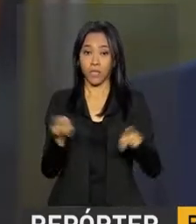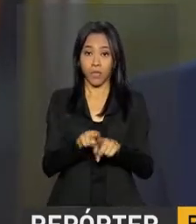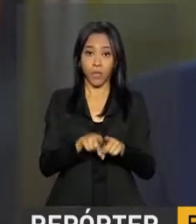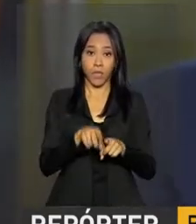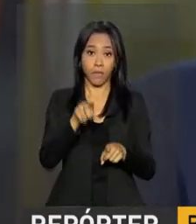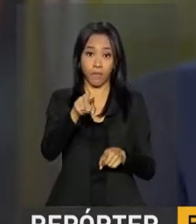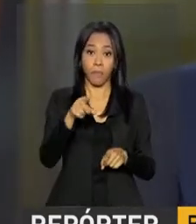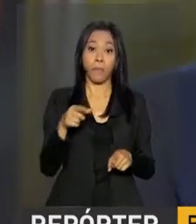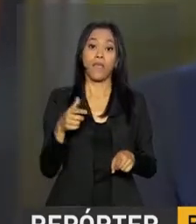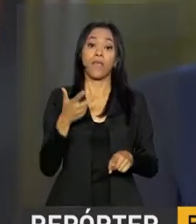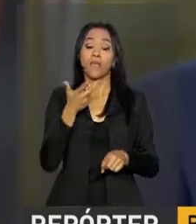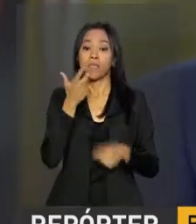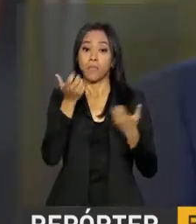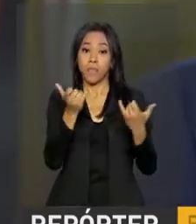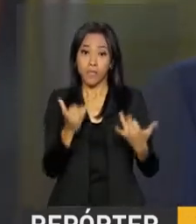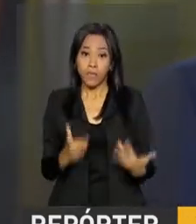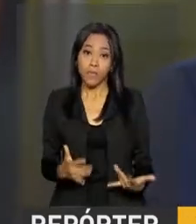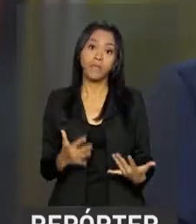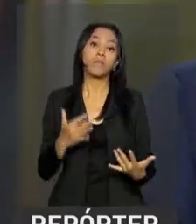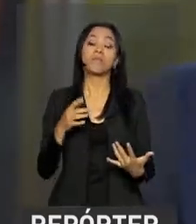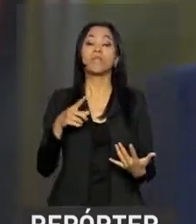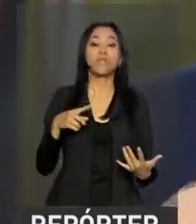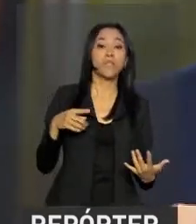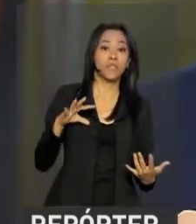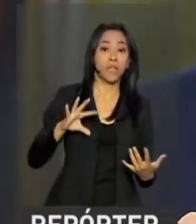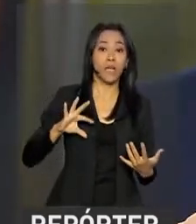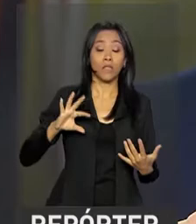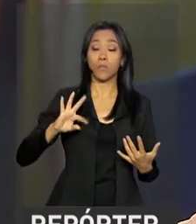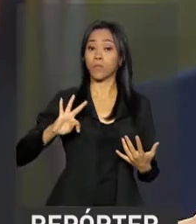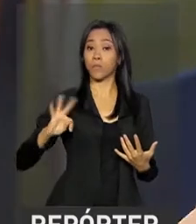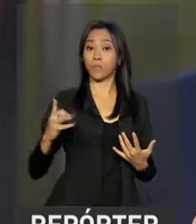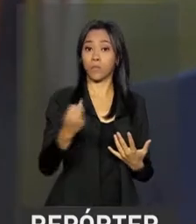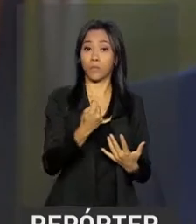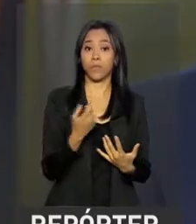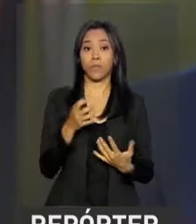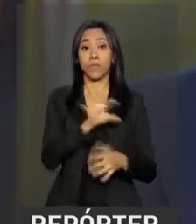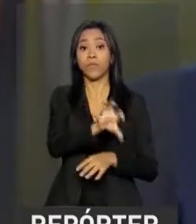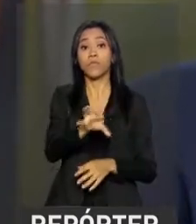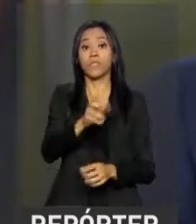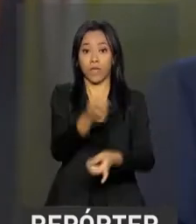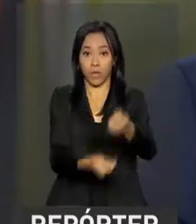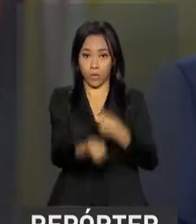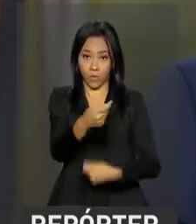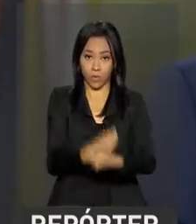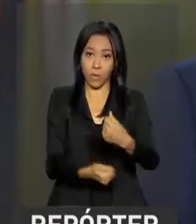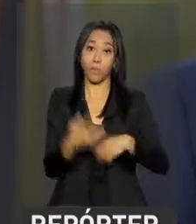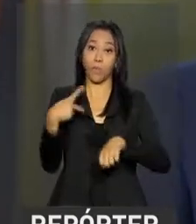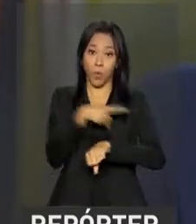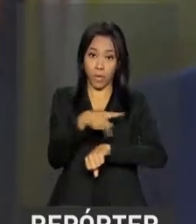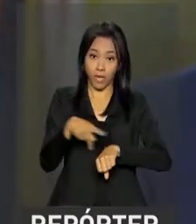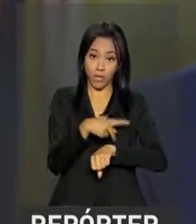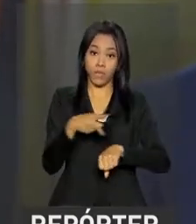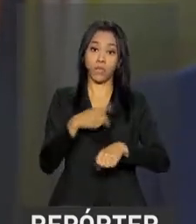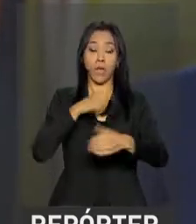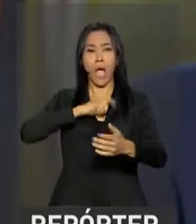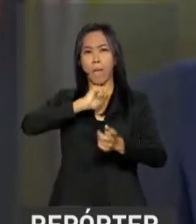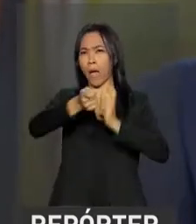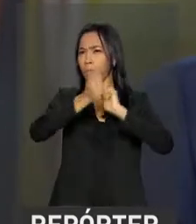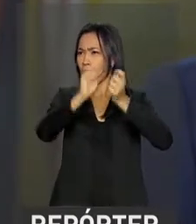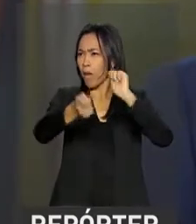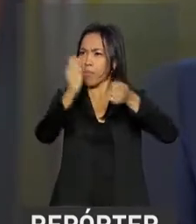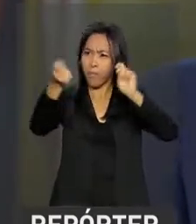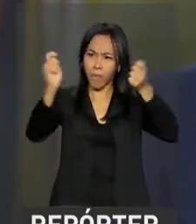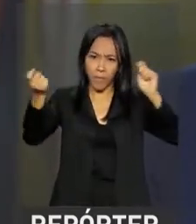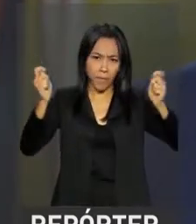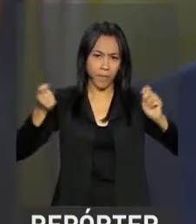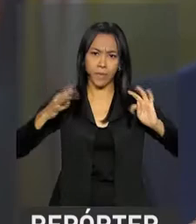roteiro e gerou efeitos na economia como o efeito na economia o brasil sendo um bom pagador o brasil pelas suas contas